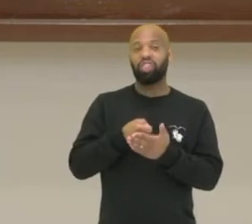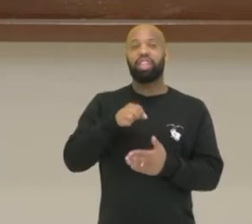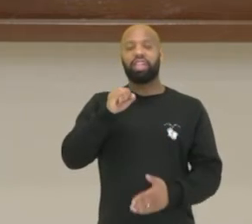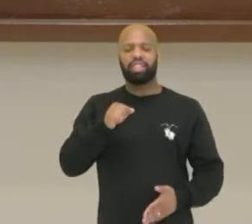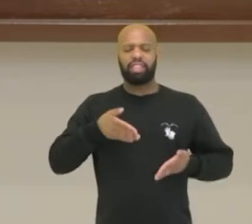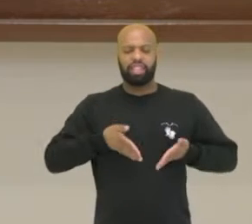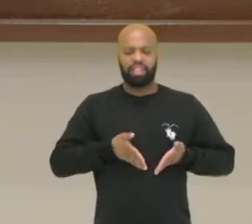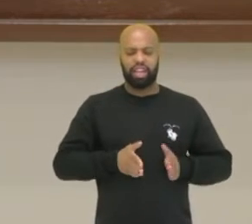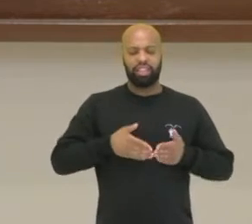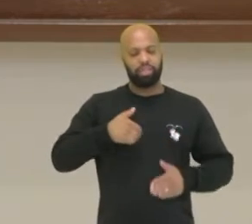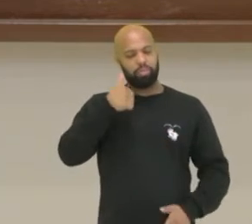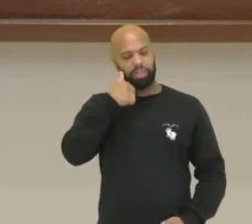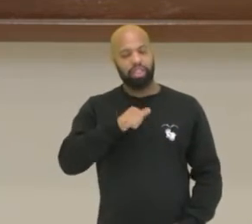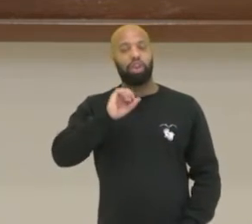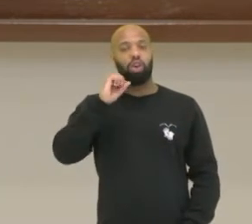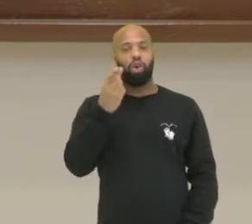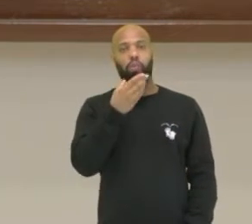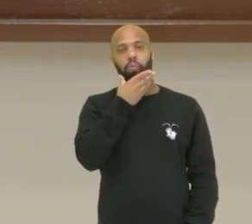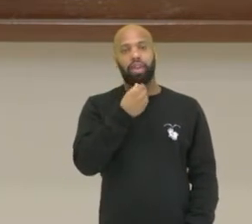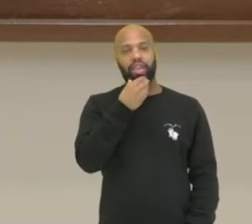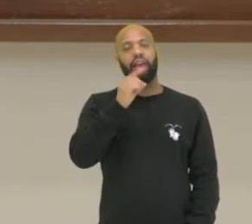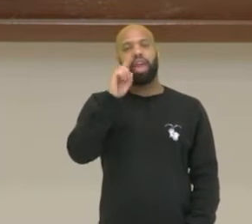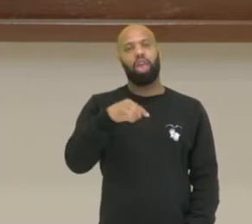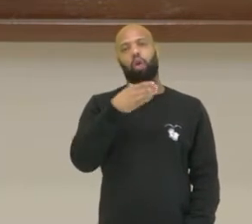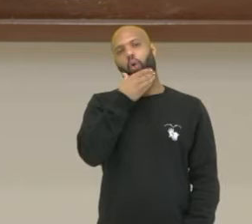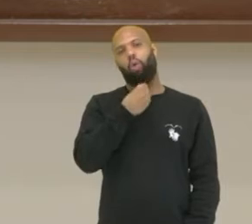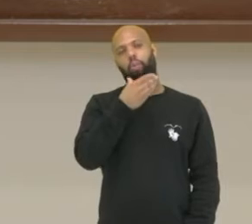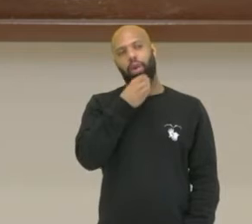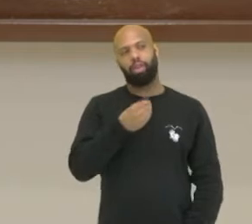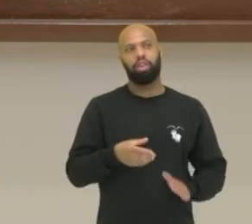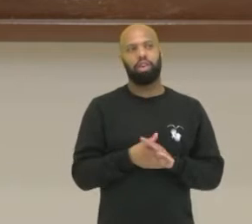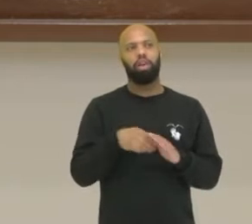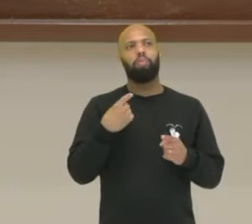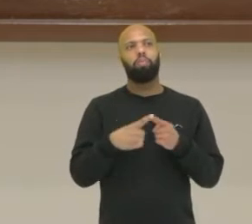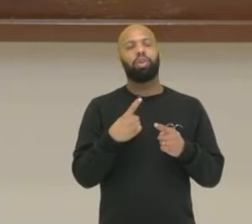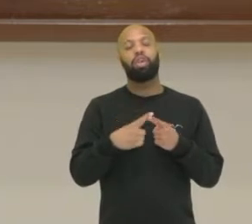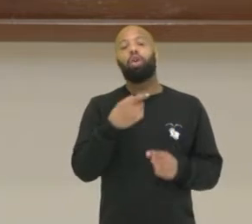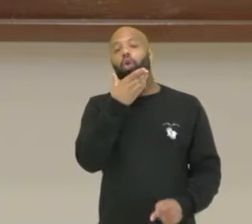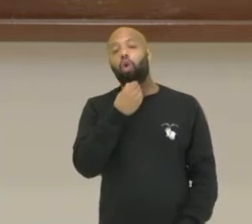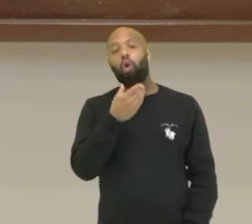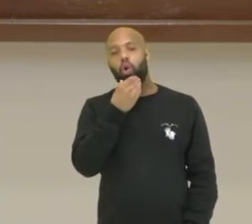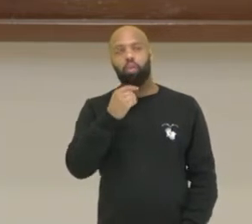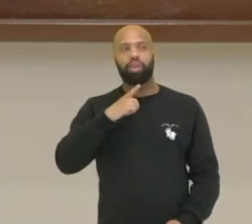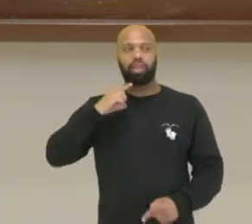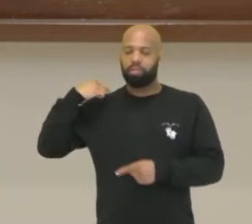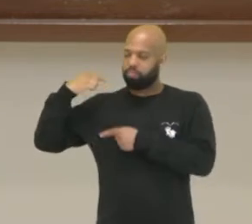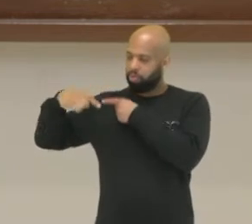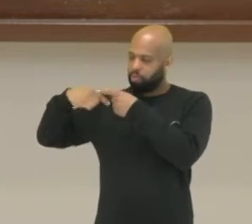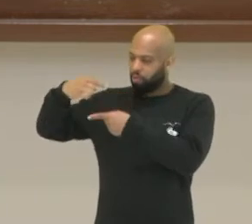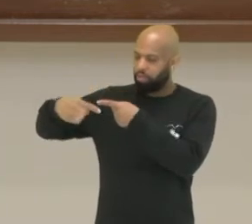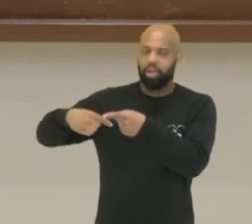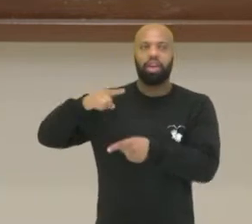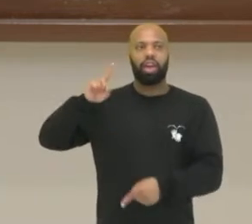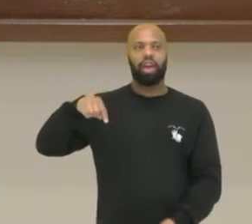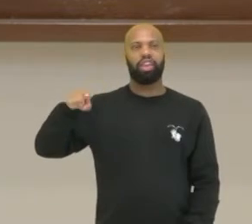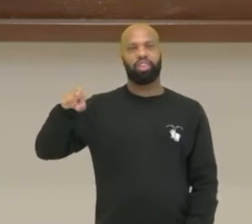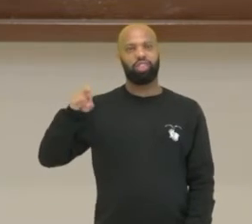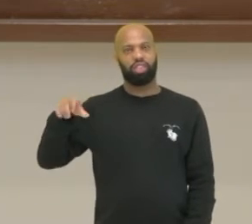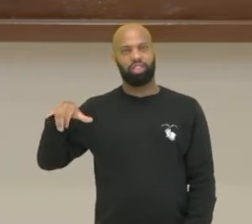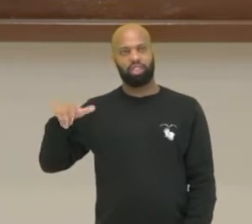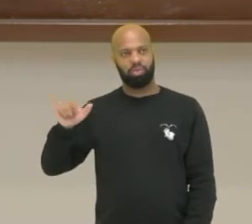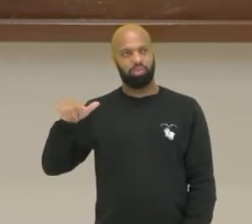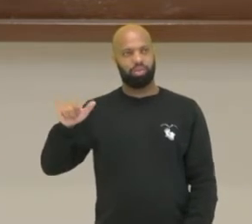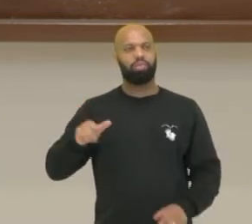do indivíduo é o homem, porque o homem carrega no seu material genético X,